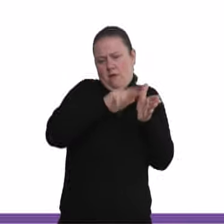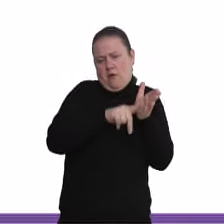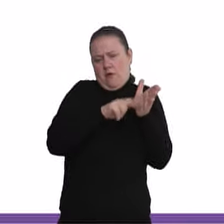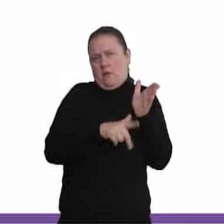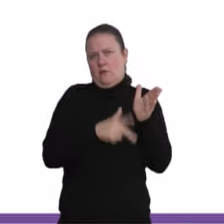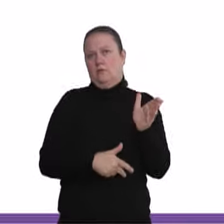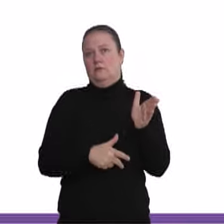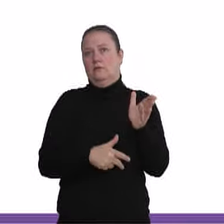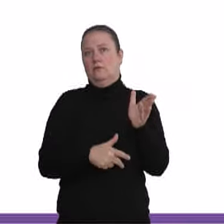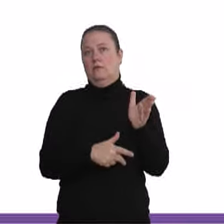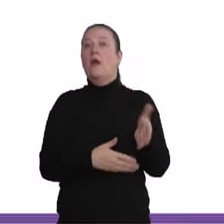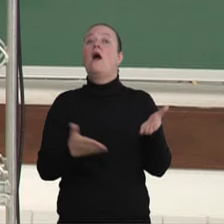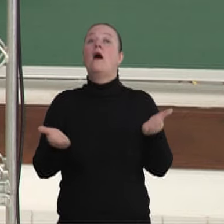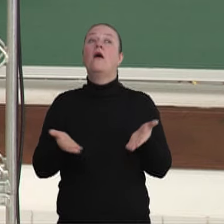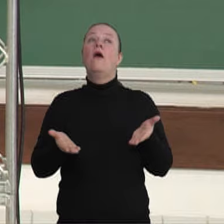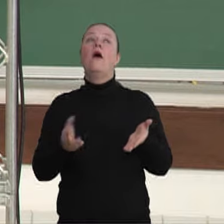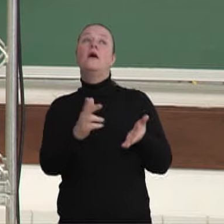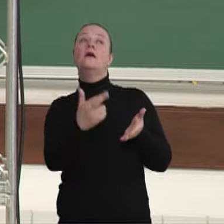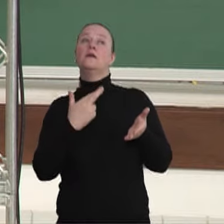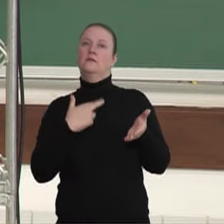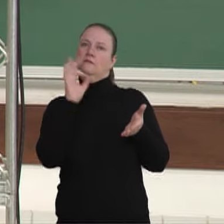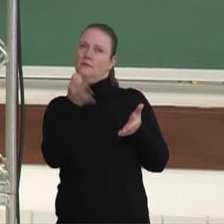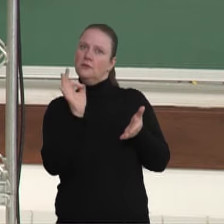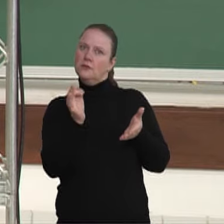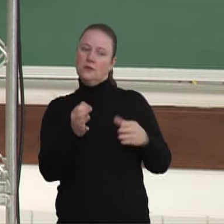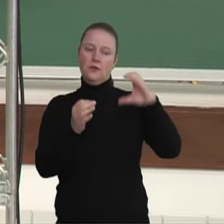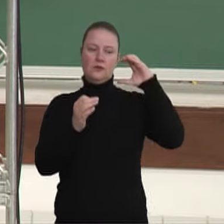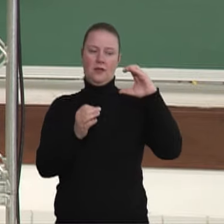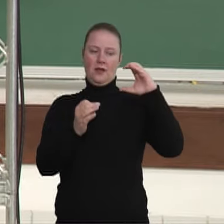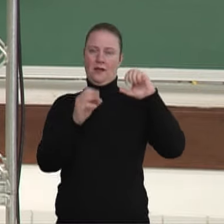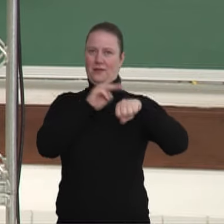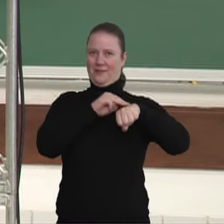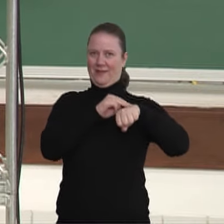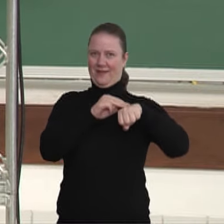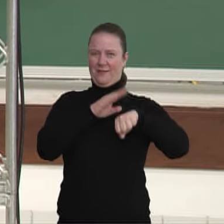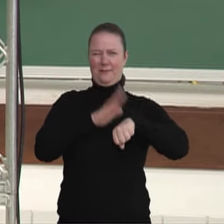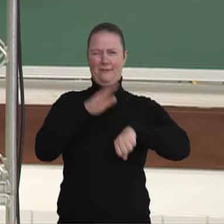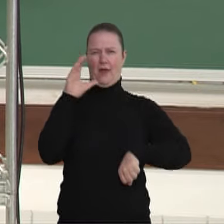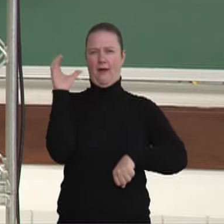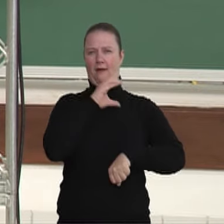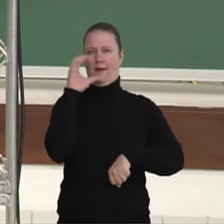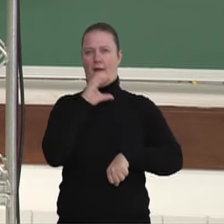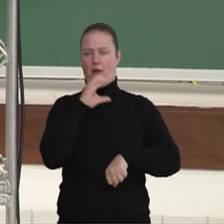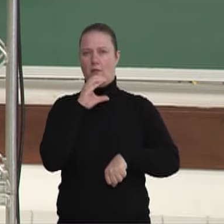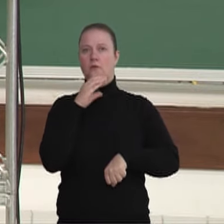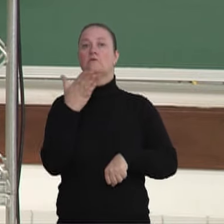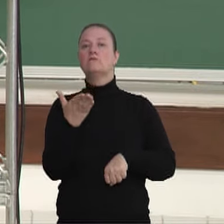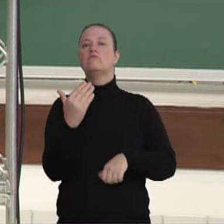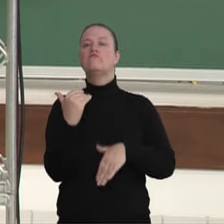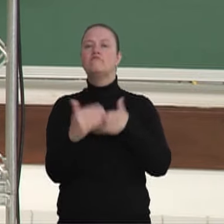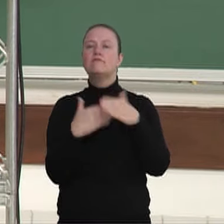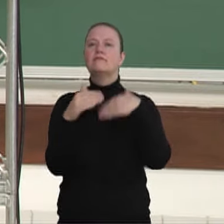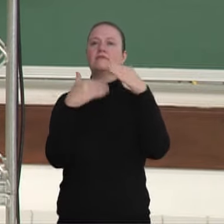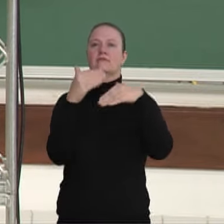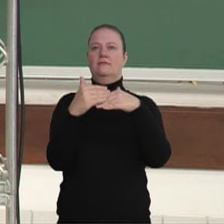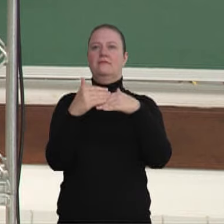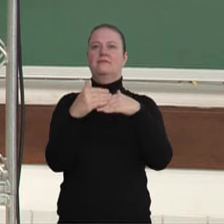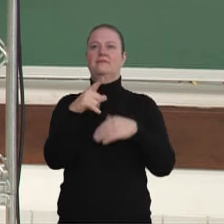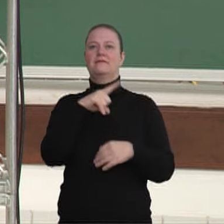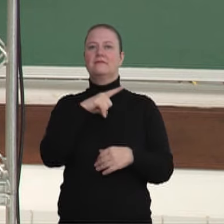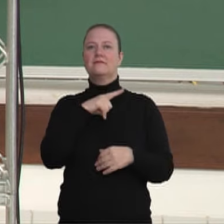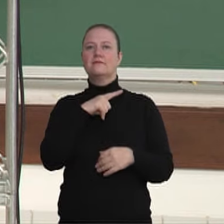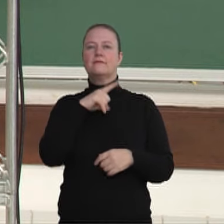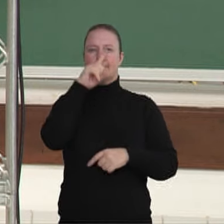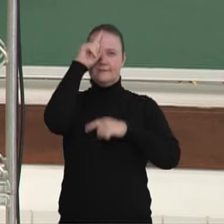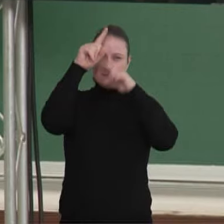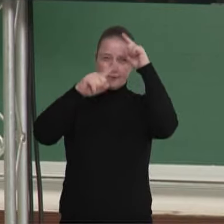que os metais possuem essa propriedade de estar avançando mais rapidamente, ok? Então, avançando aqui, pessoal, temos ali então a